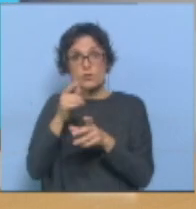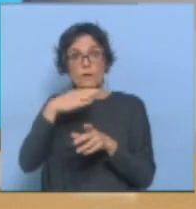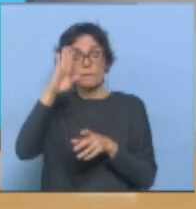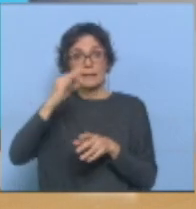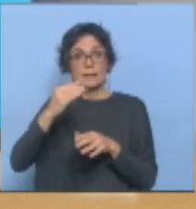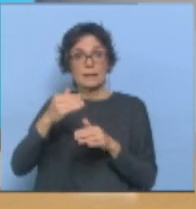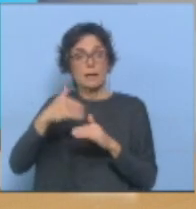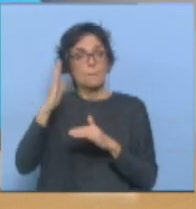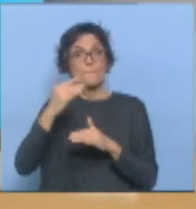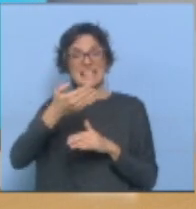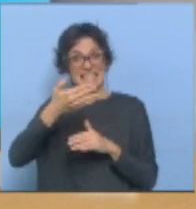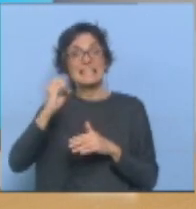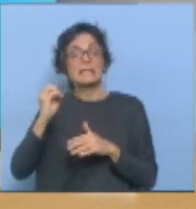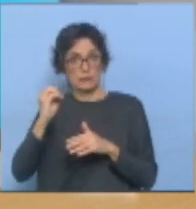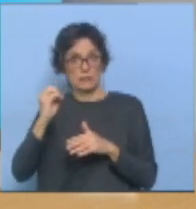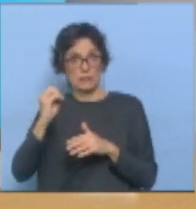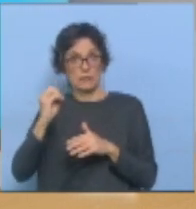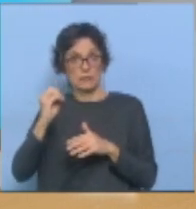por cansaço de viver,